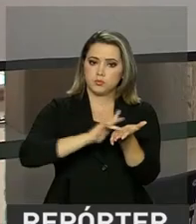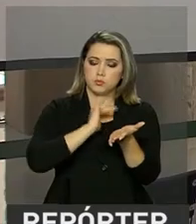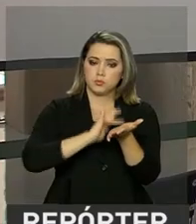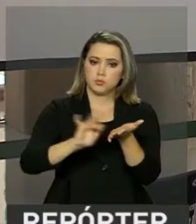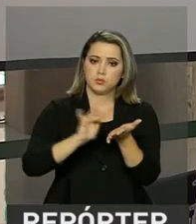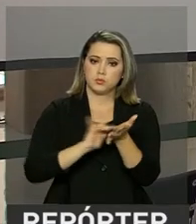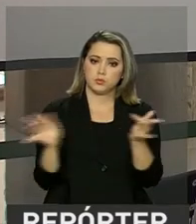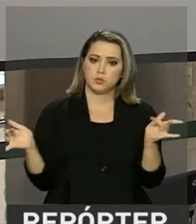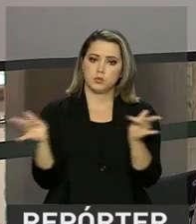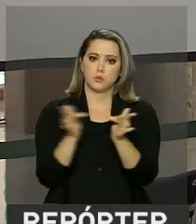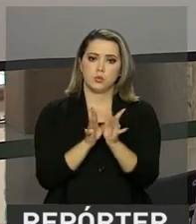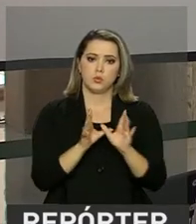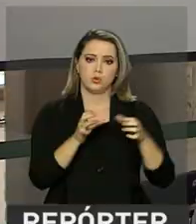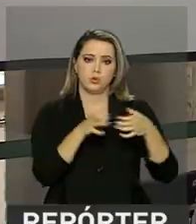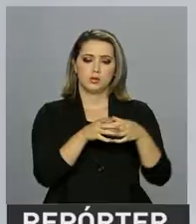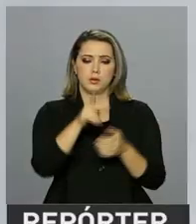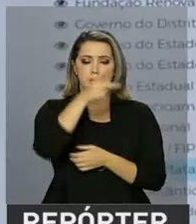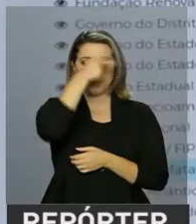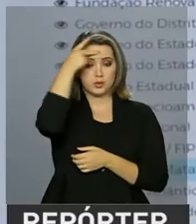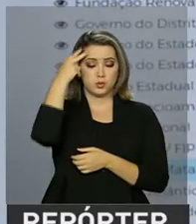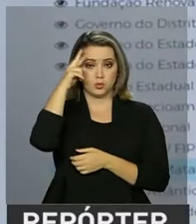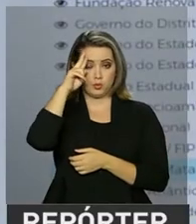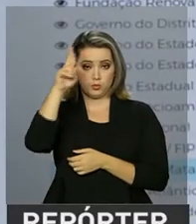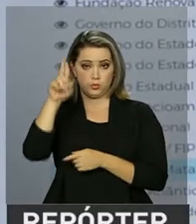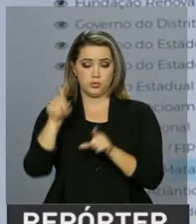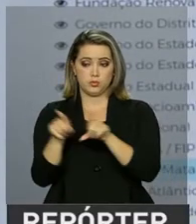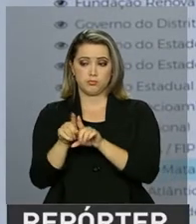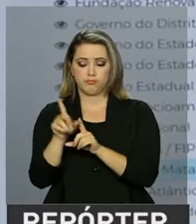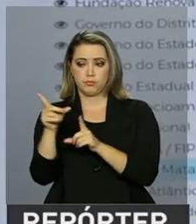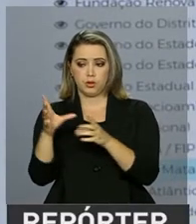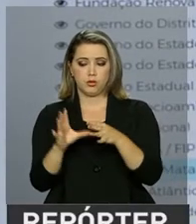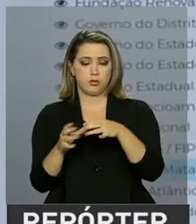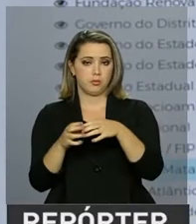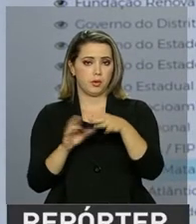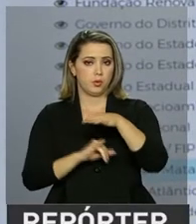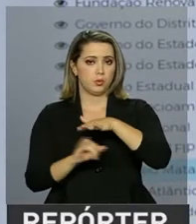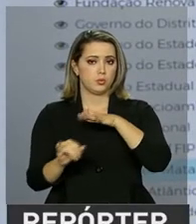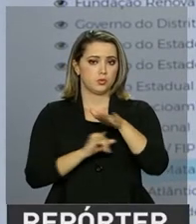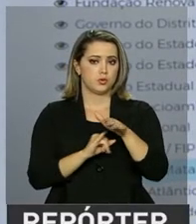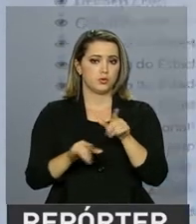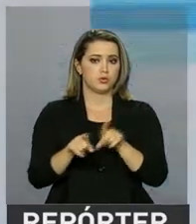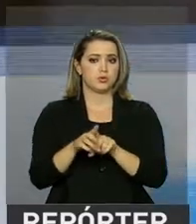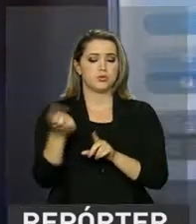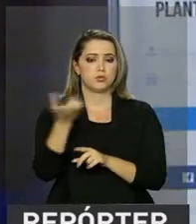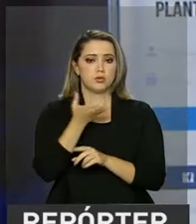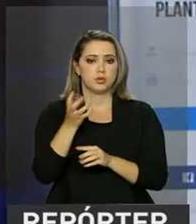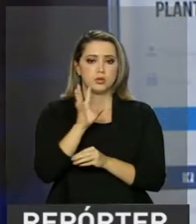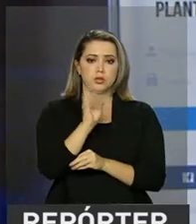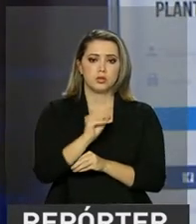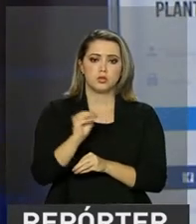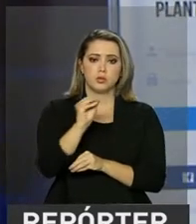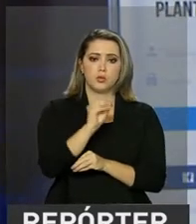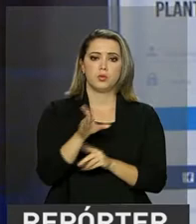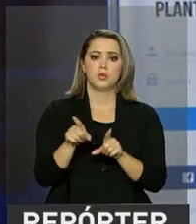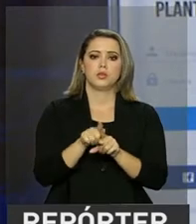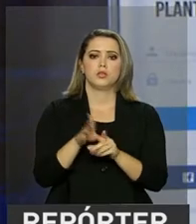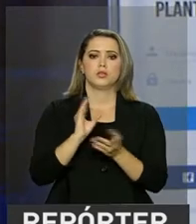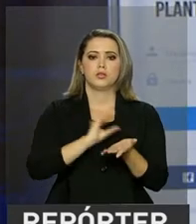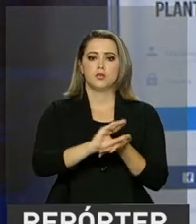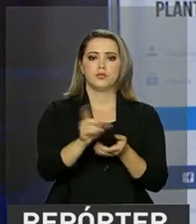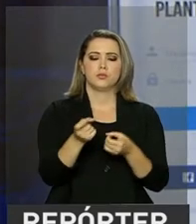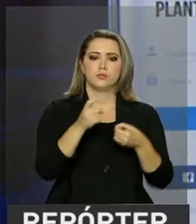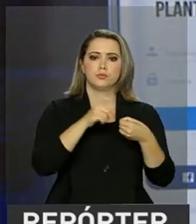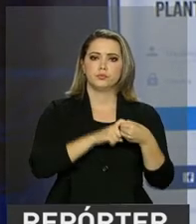vai conectar donos de áreas rurais e pessoas ou instituições que têm interesse em investir na recuperação